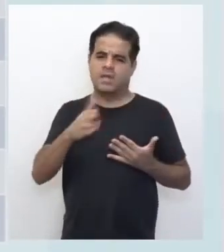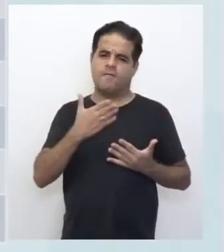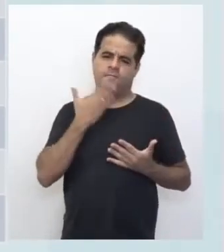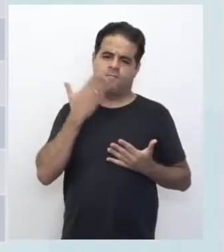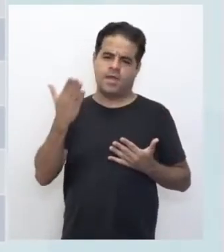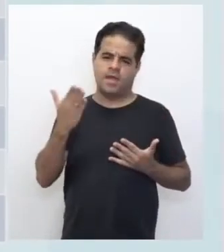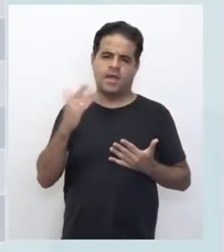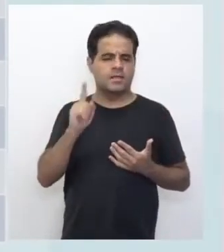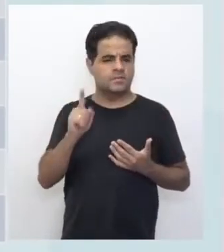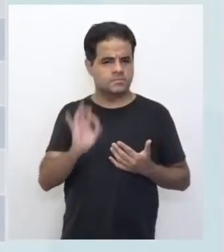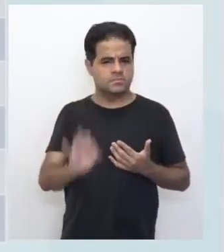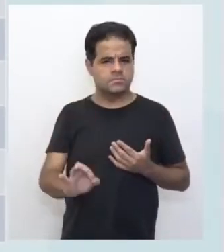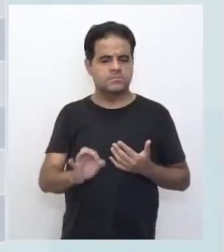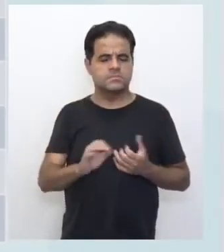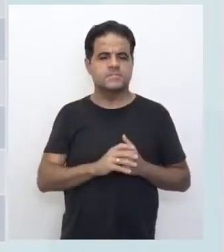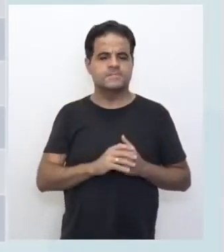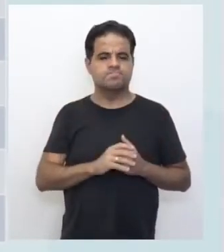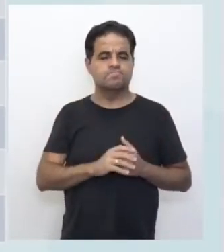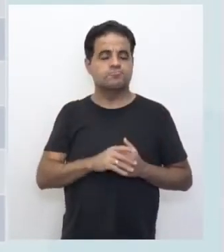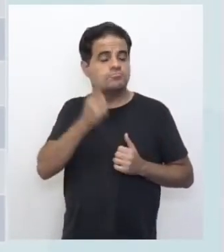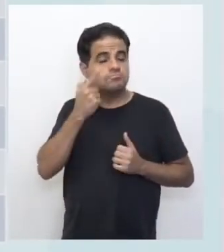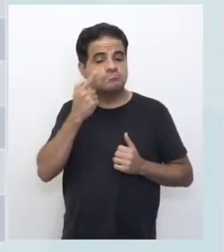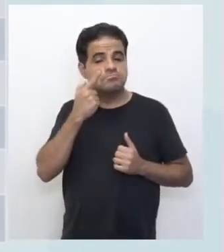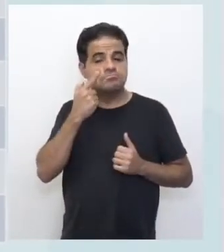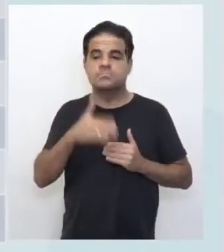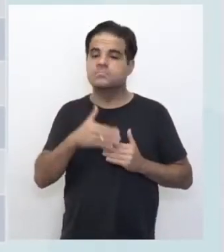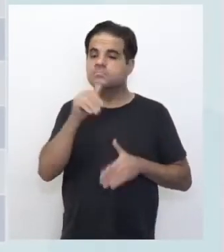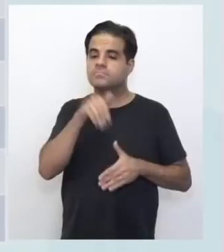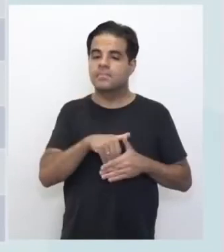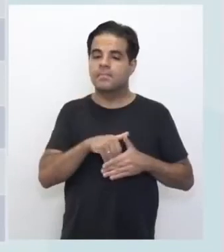hein? Vamos ver como que eles estão nessa daí.